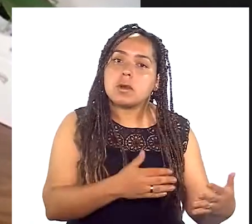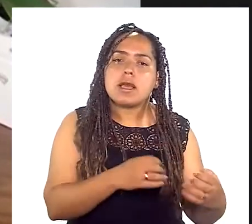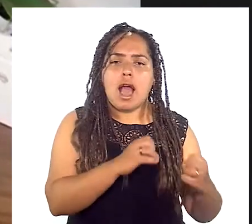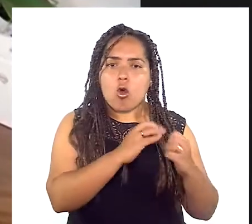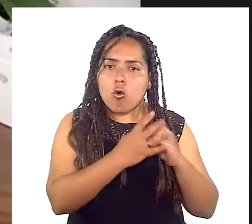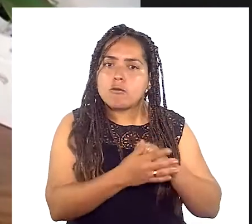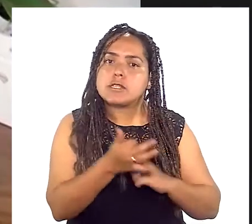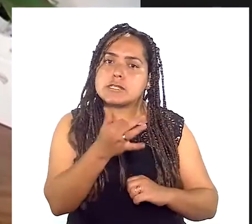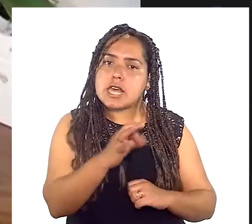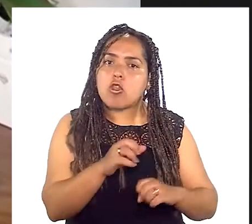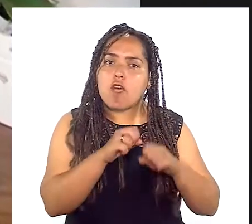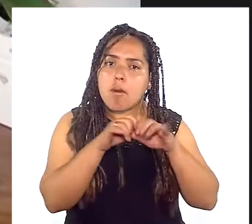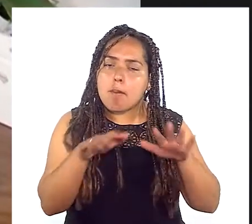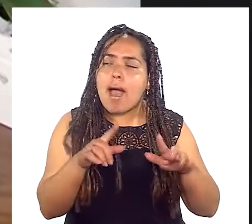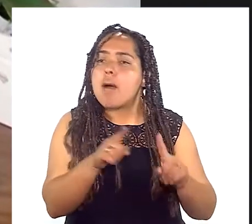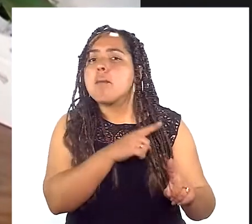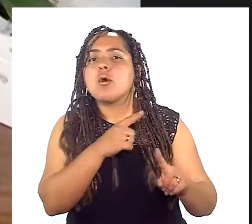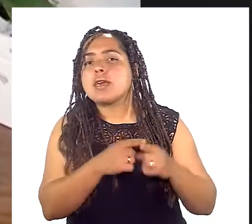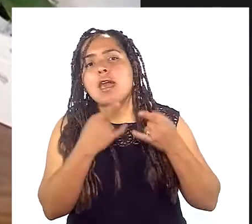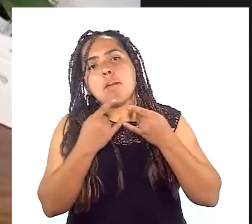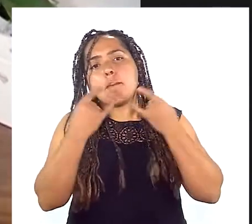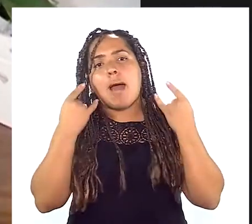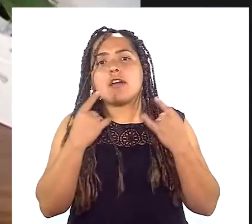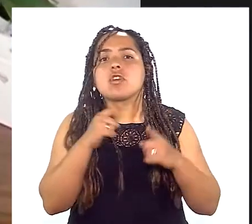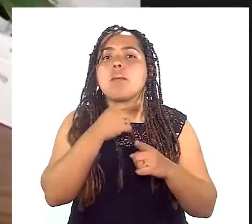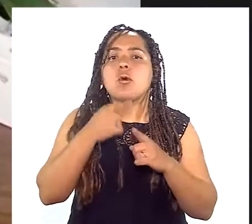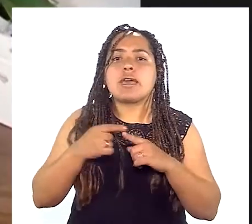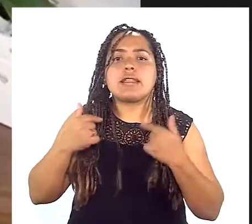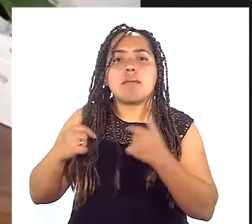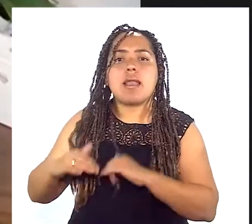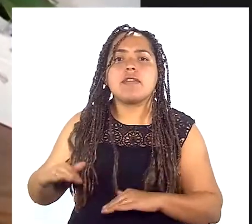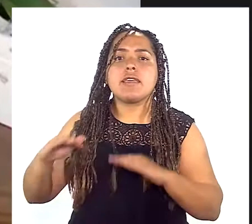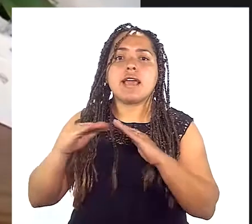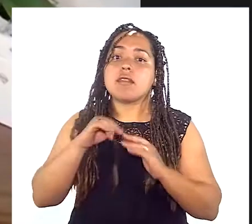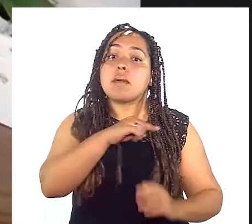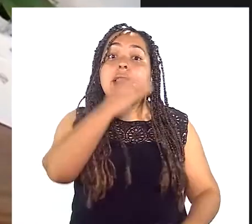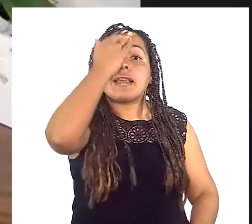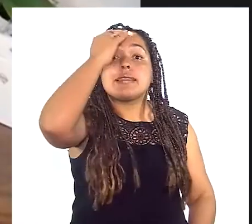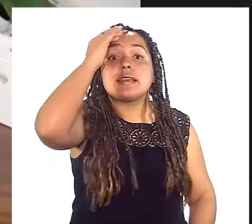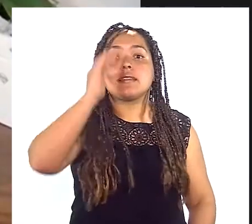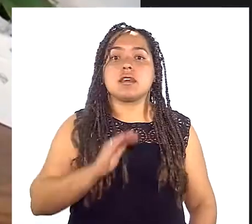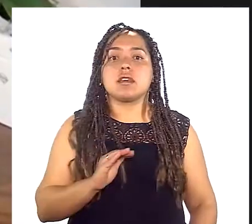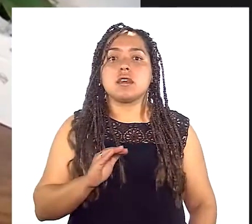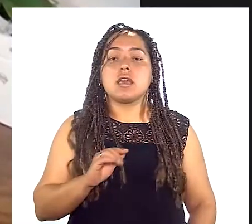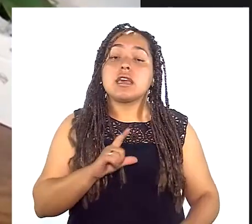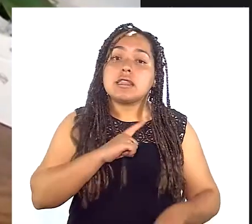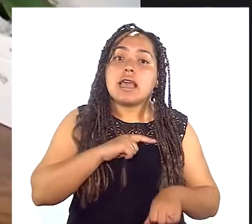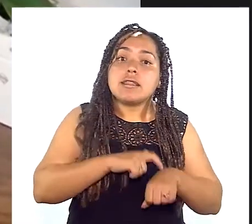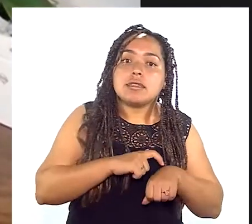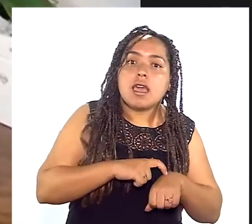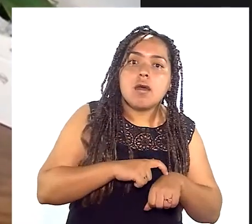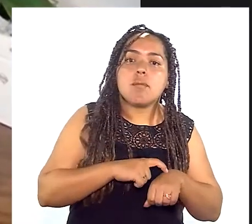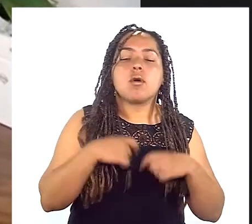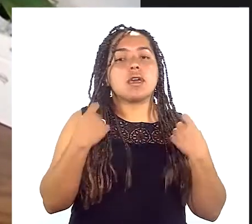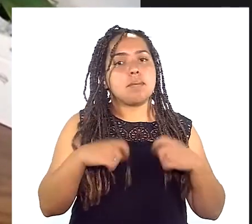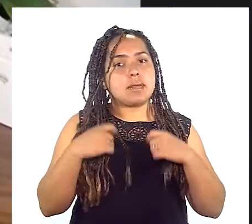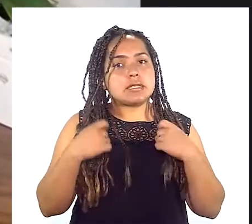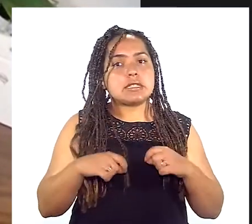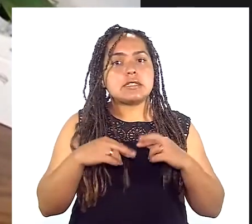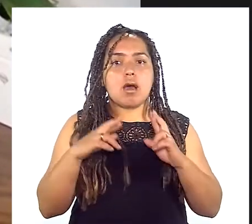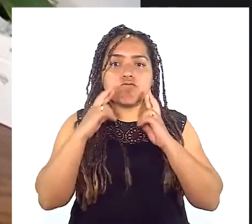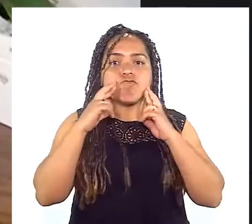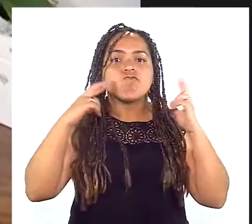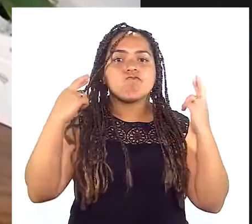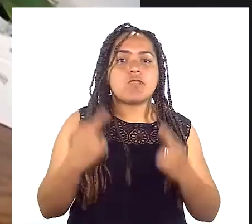ela o motivo, o porquê, como eu mencionei, o porquê o uso da máscara, o porquê que eu estou fazendo home office, para ela entender que são